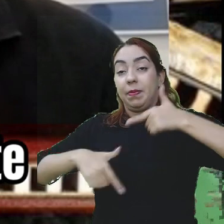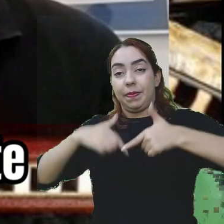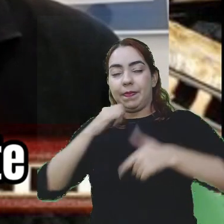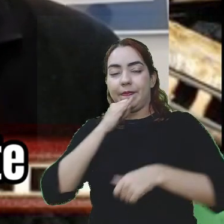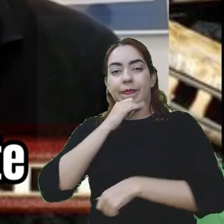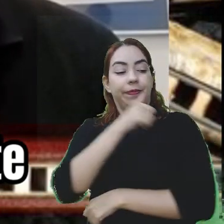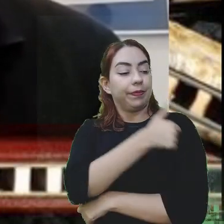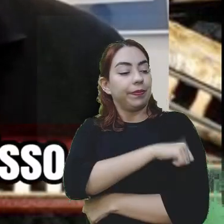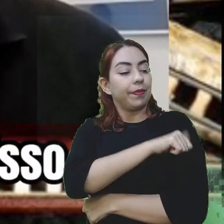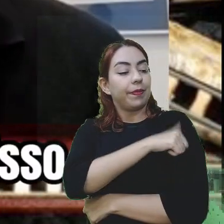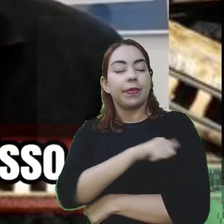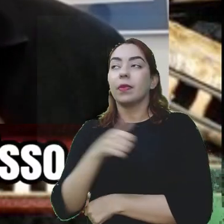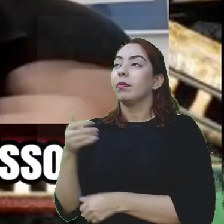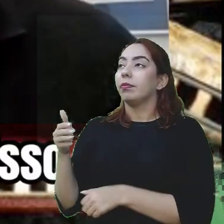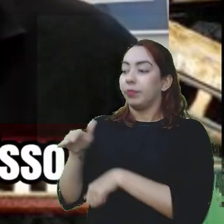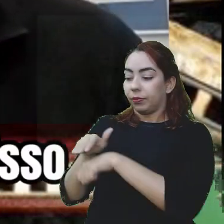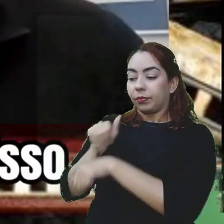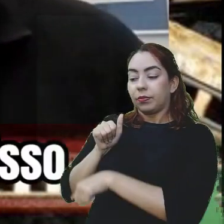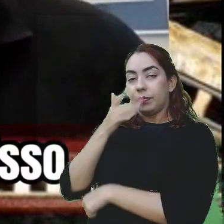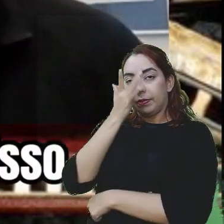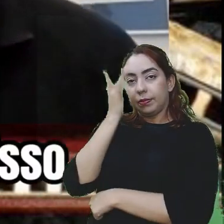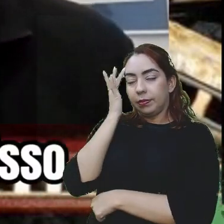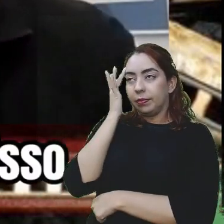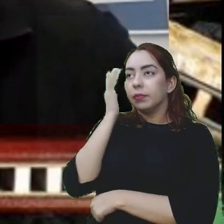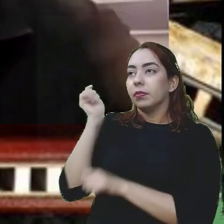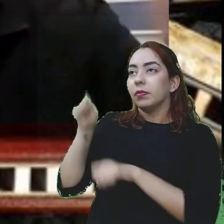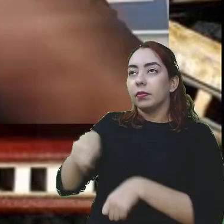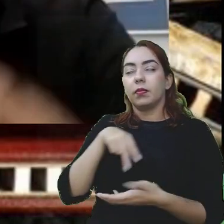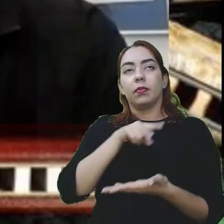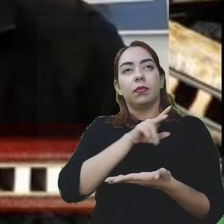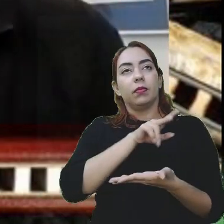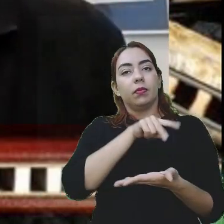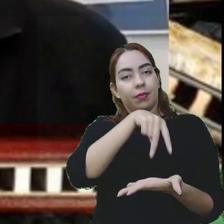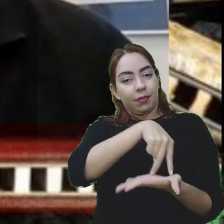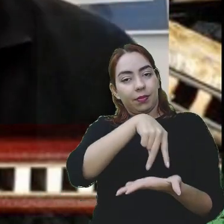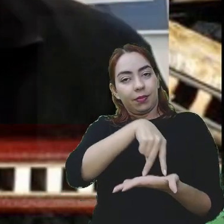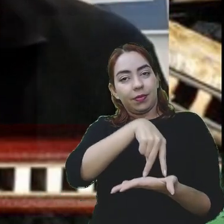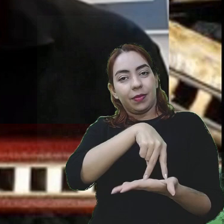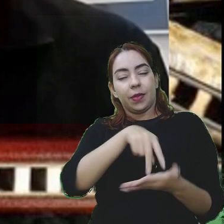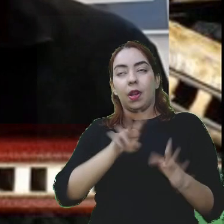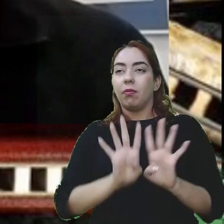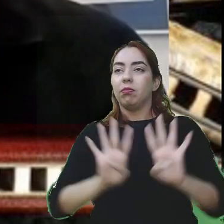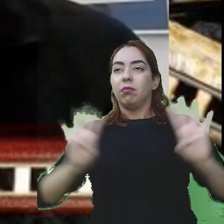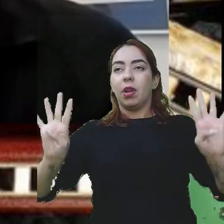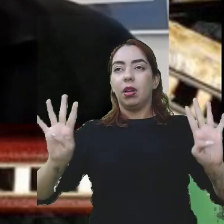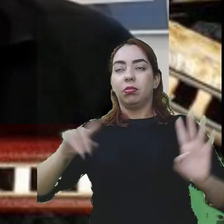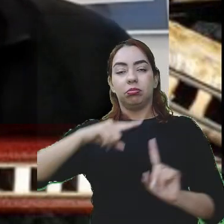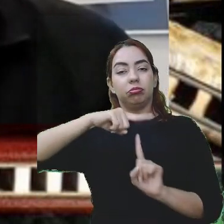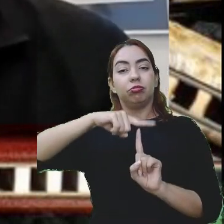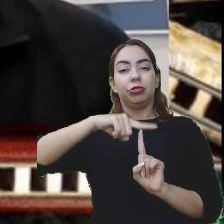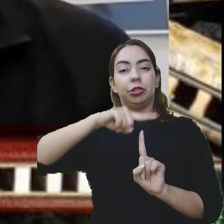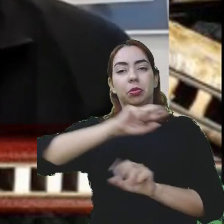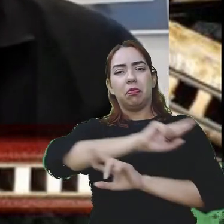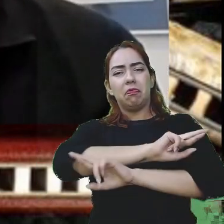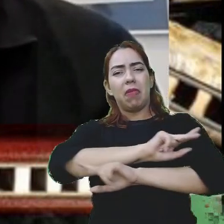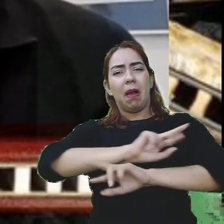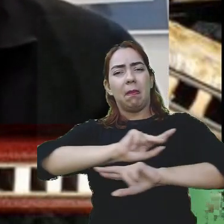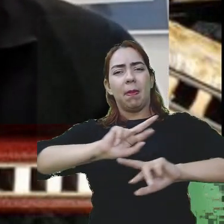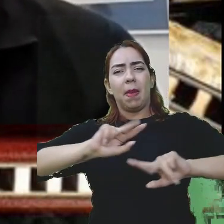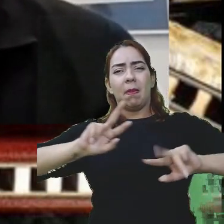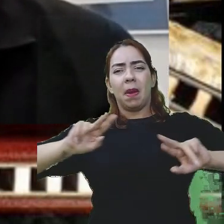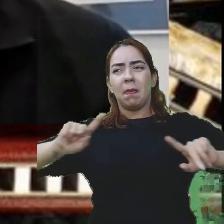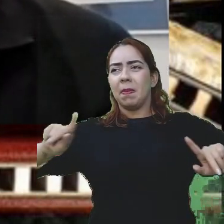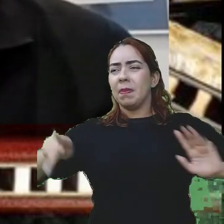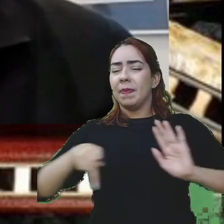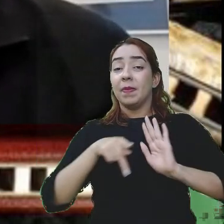chamei umas pessoas e falei assim, gente, eu não podia imaginar que a gaita tinha isso, cada um tocando seu estilo. Então, é